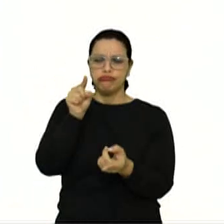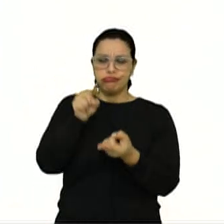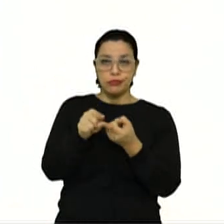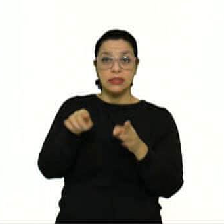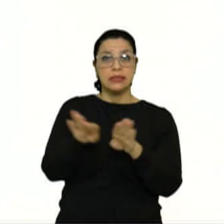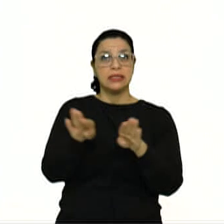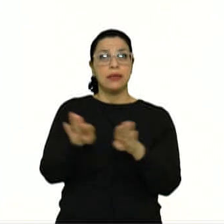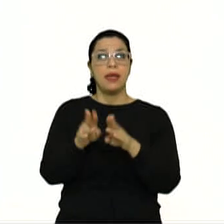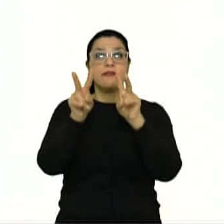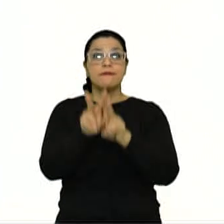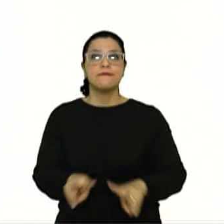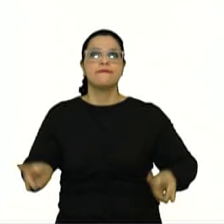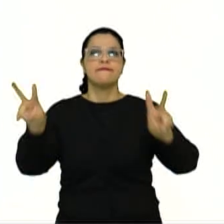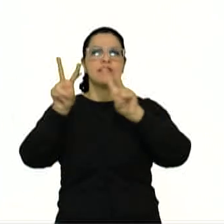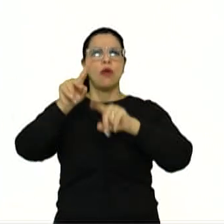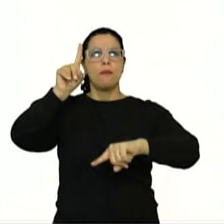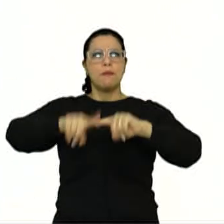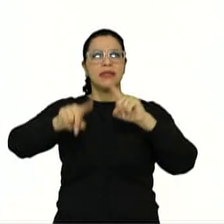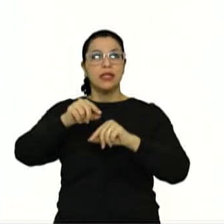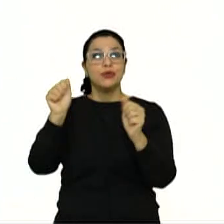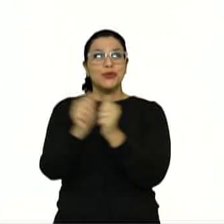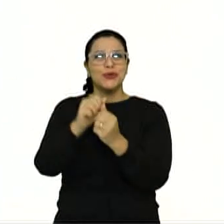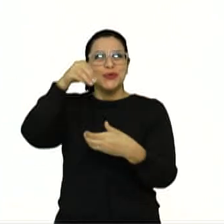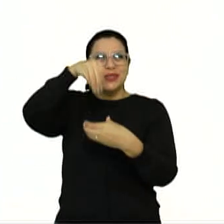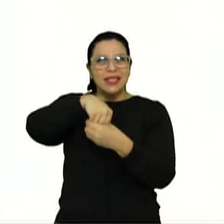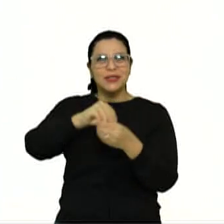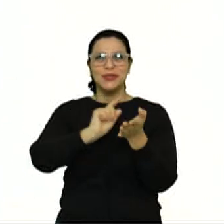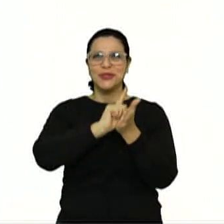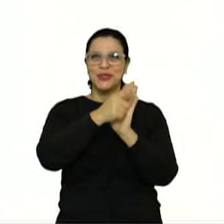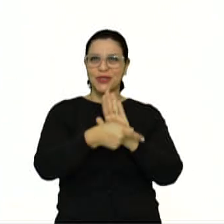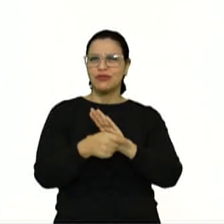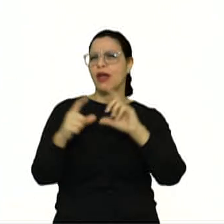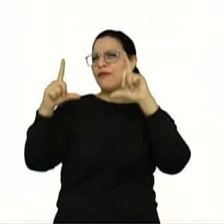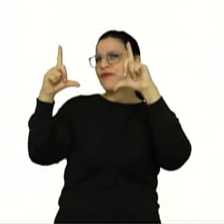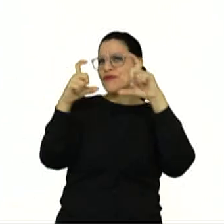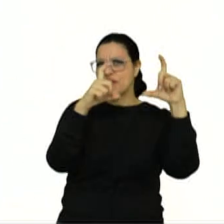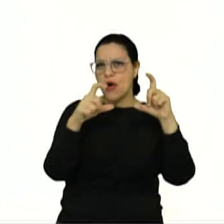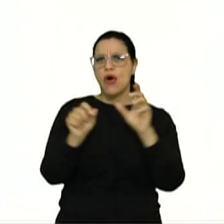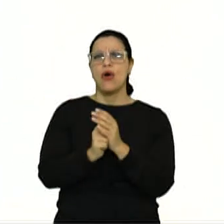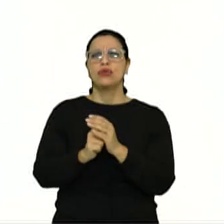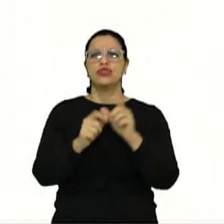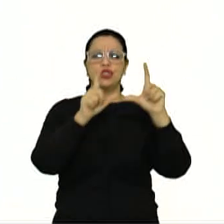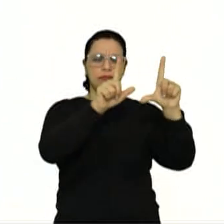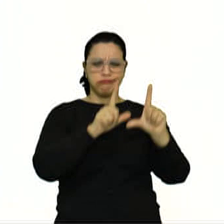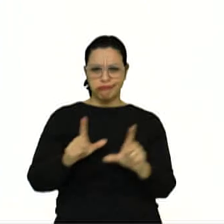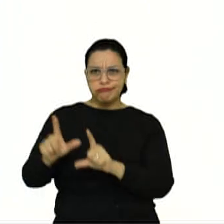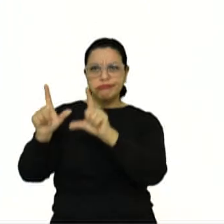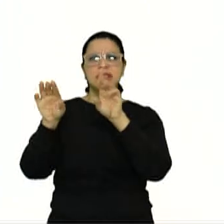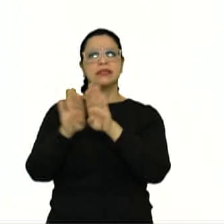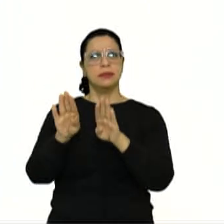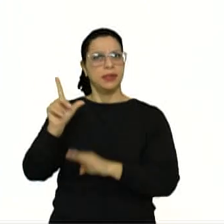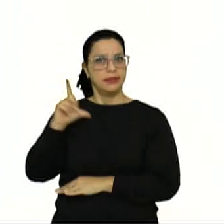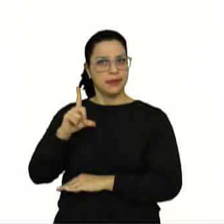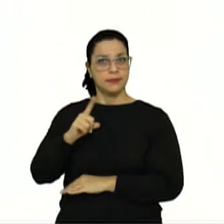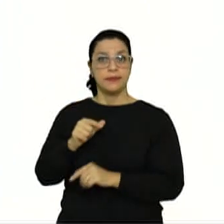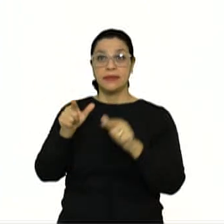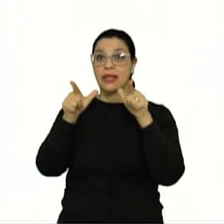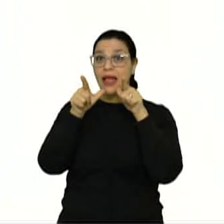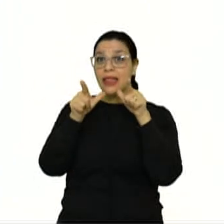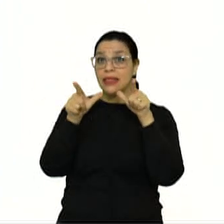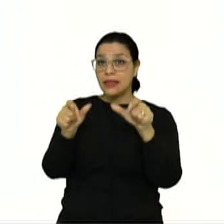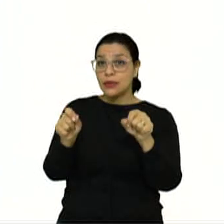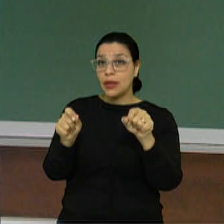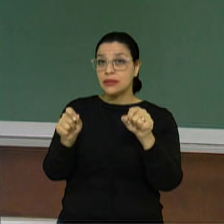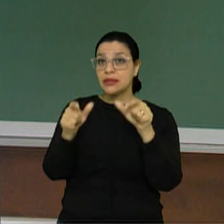usavam elementos visuais para a composição do gênero, como fotografias, quadrinhos e afins. A linguagem também era